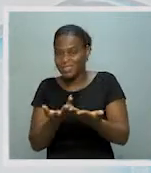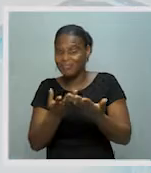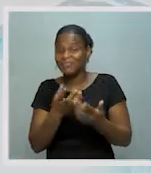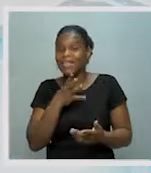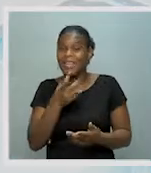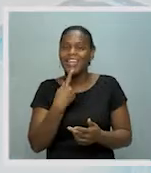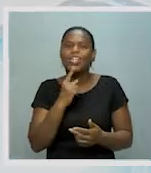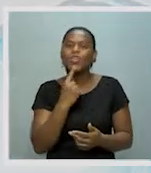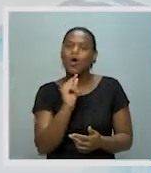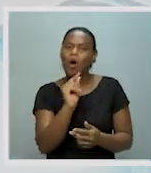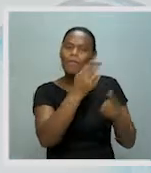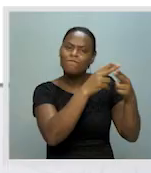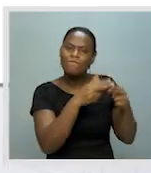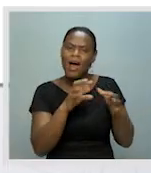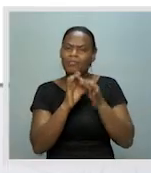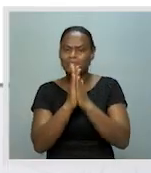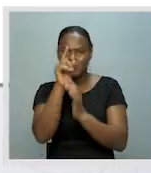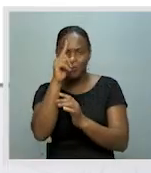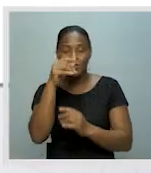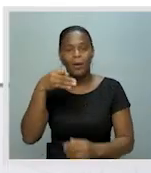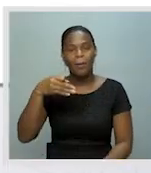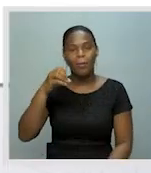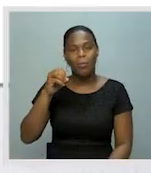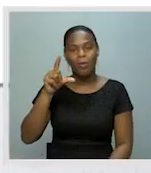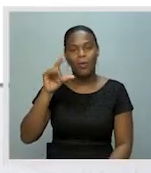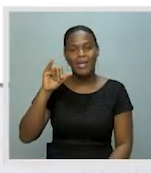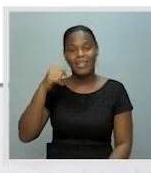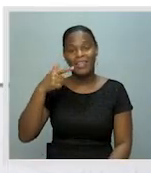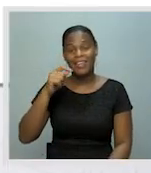O politeísmo, certo? E